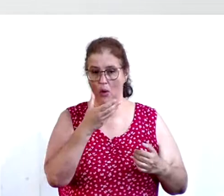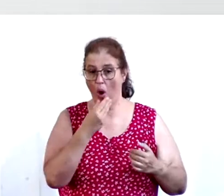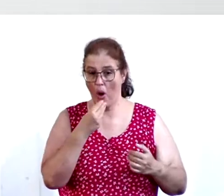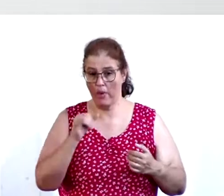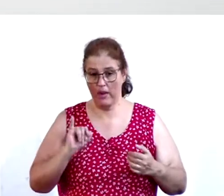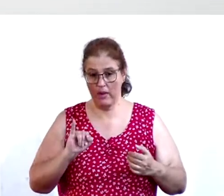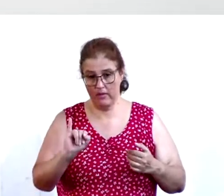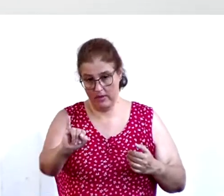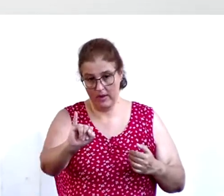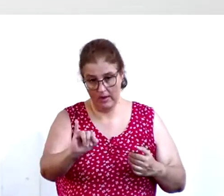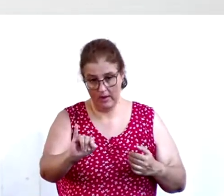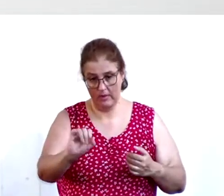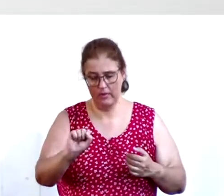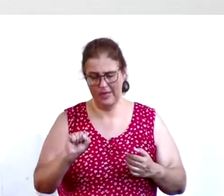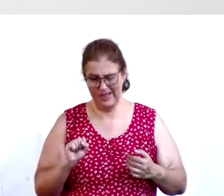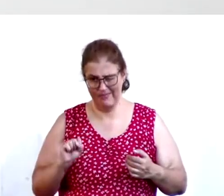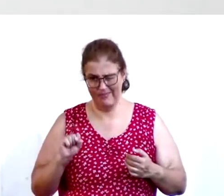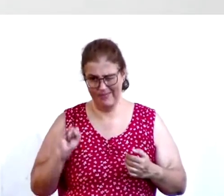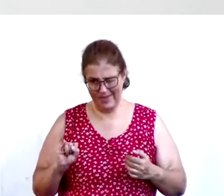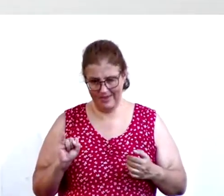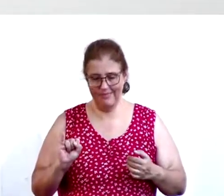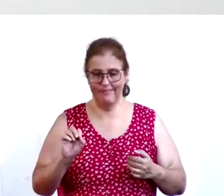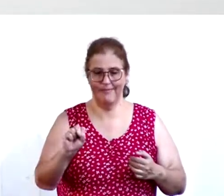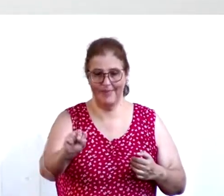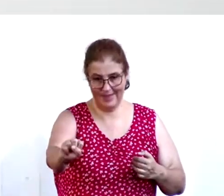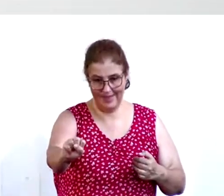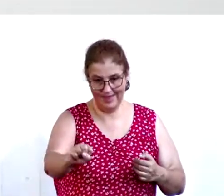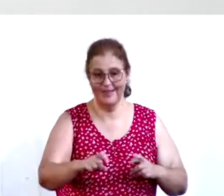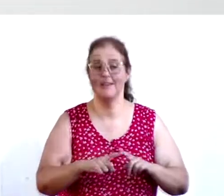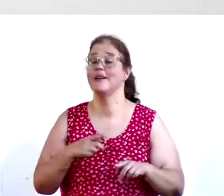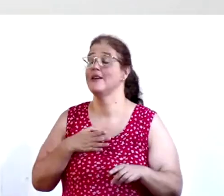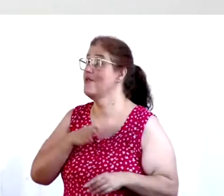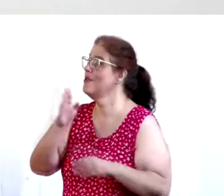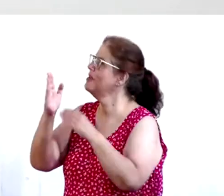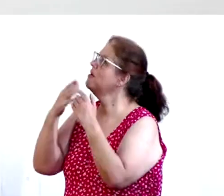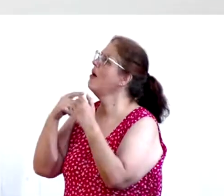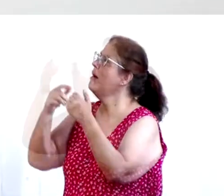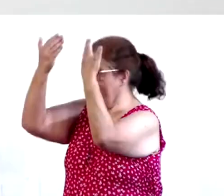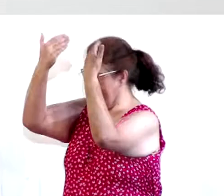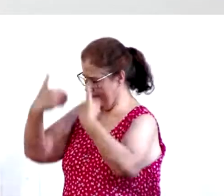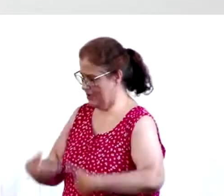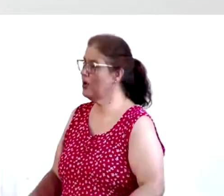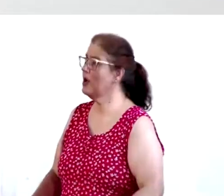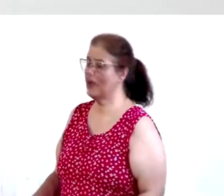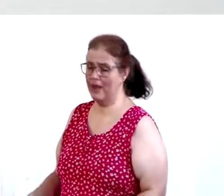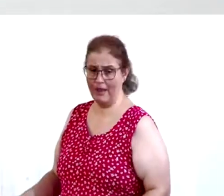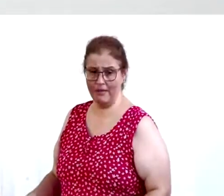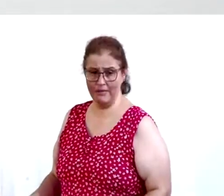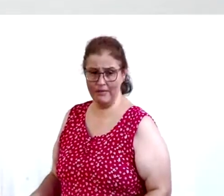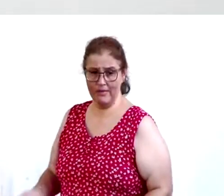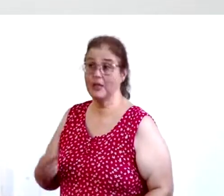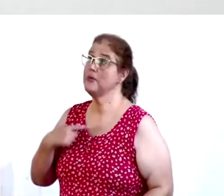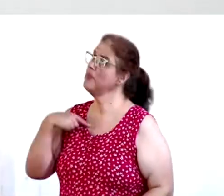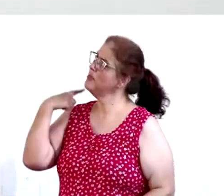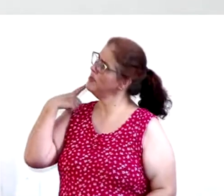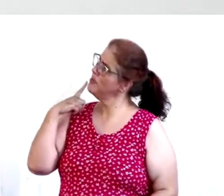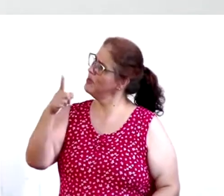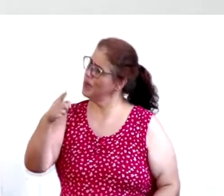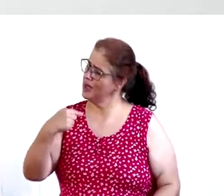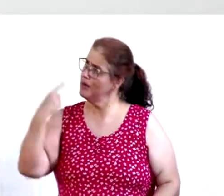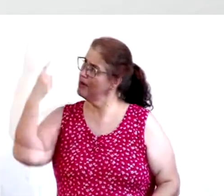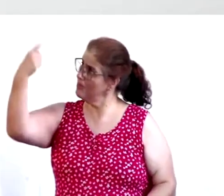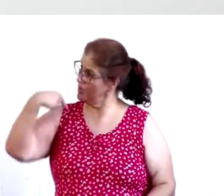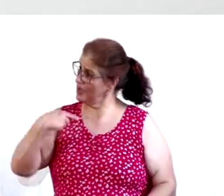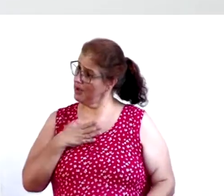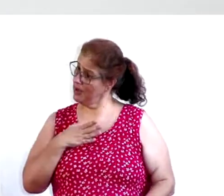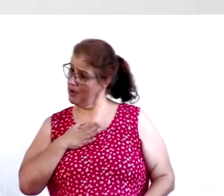tem relação sim, salvação e serviço, mas eu não sei bem qual a relação. Se você se